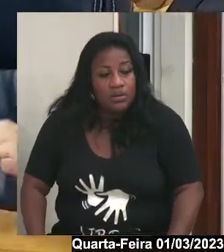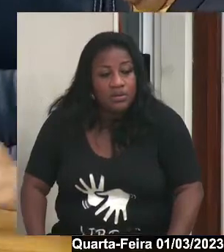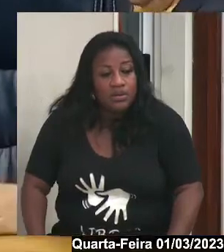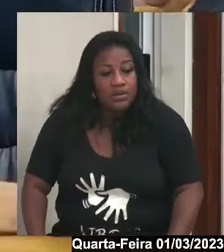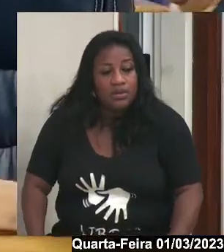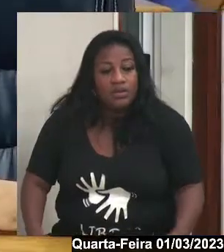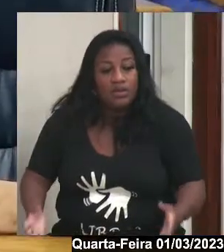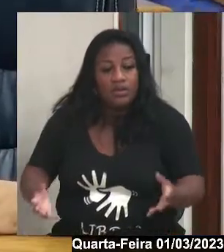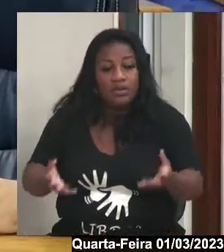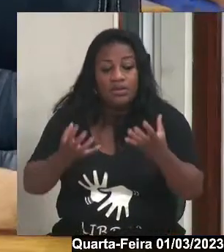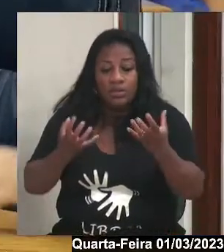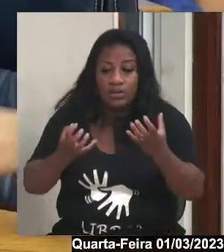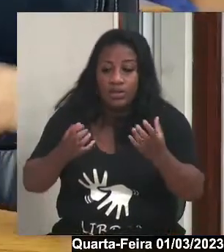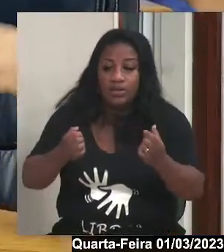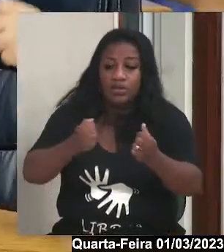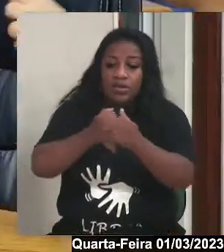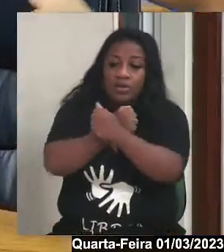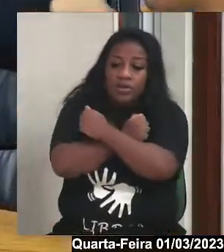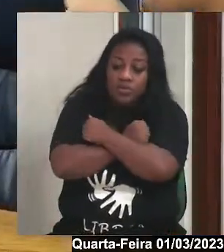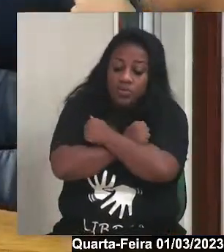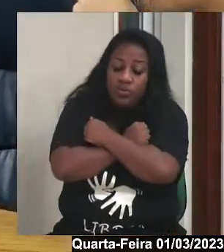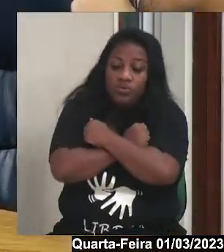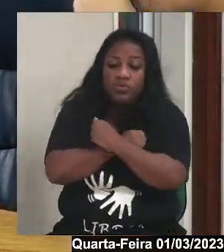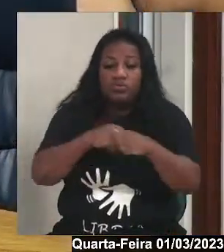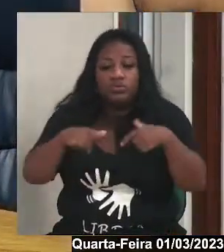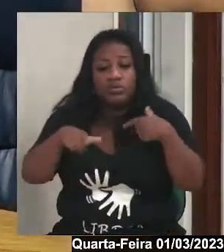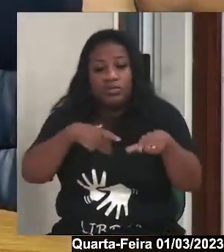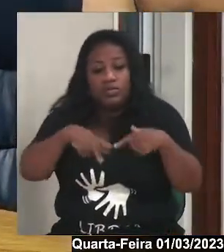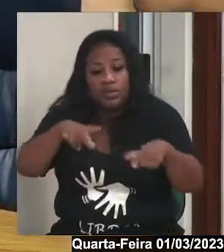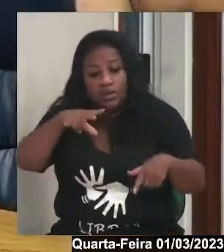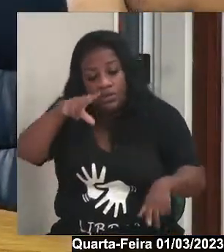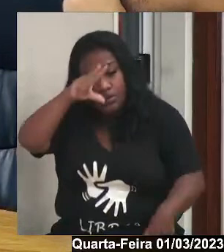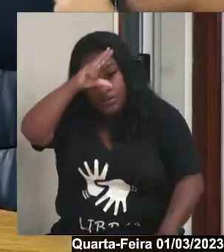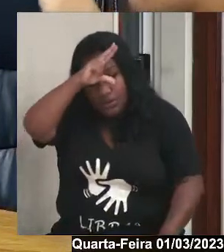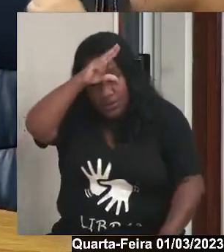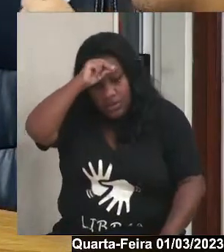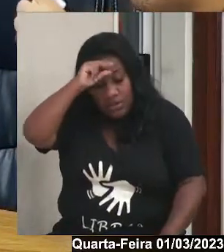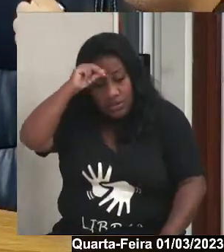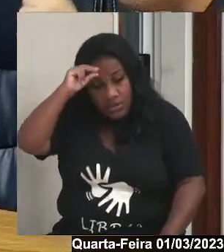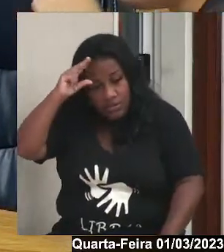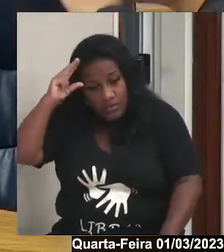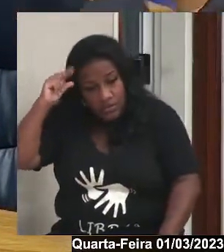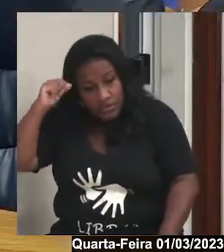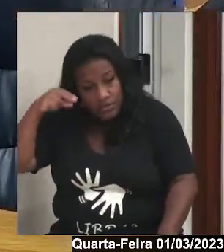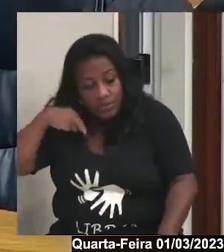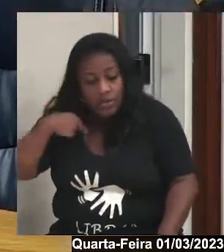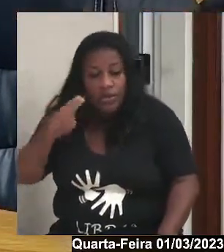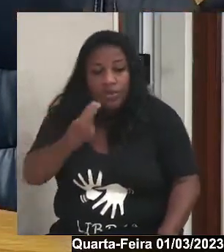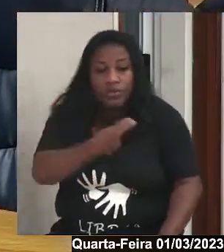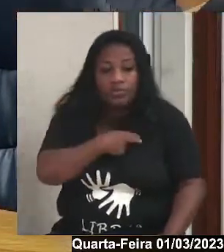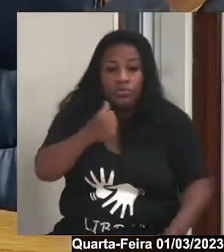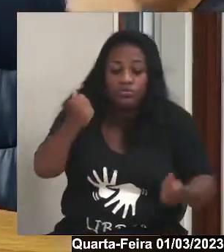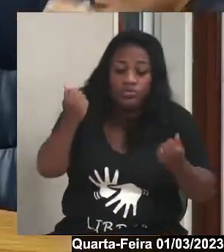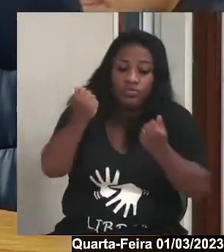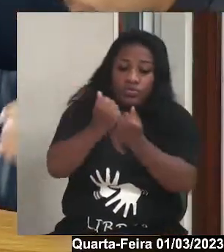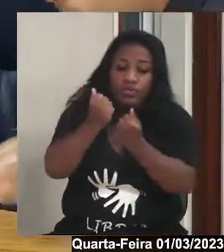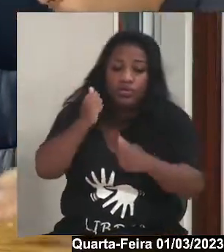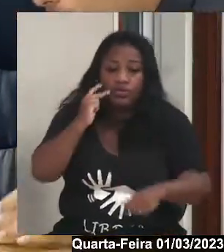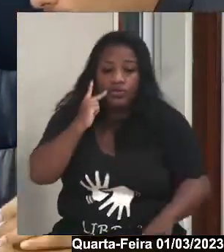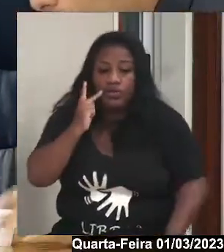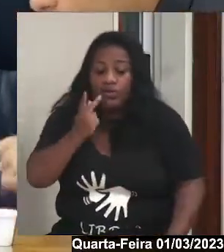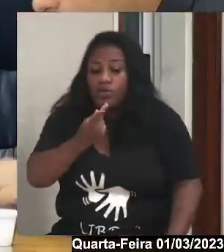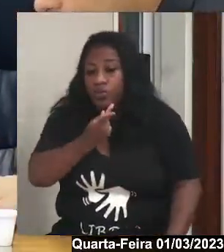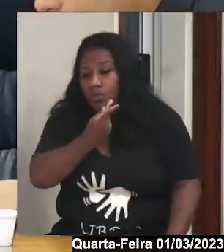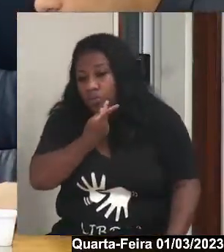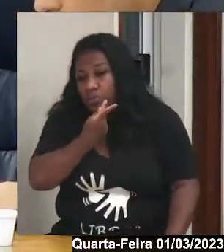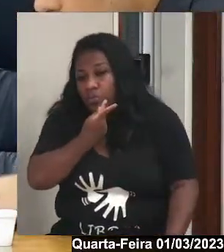queria deixar um grande abraço a todos os funcionários da prefeitura. Quero agradecer mais uma vez o nosso vice-prefeito Hugo Prado,